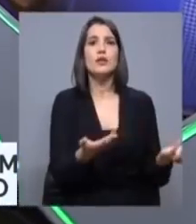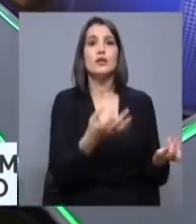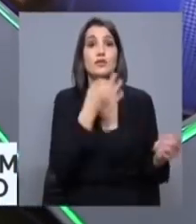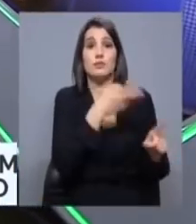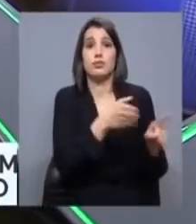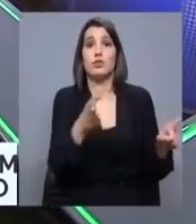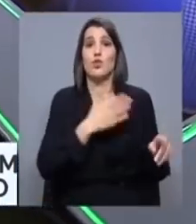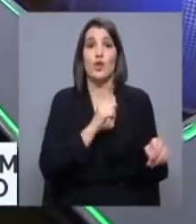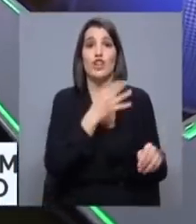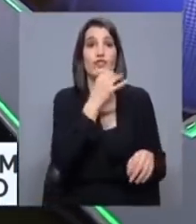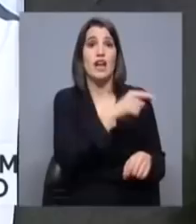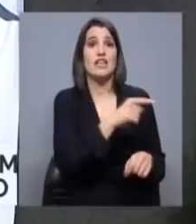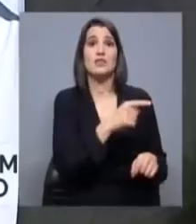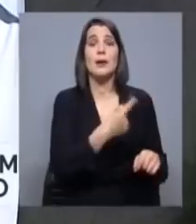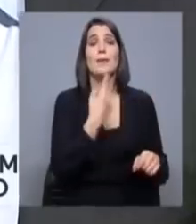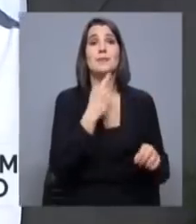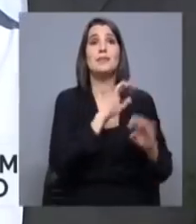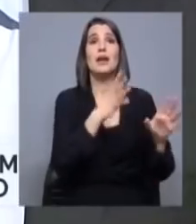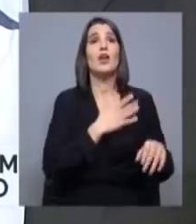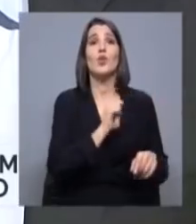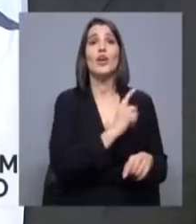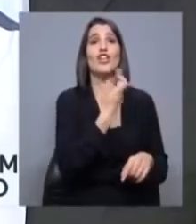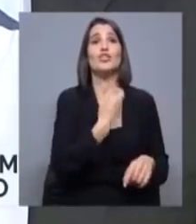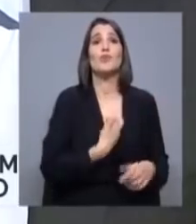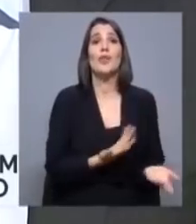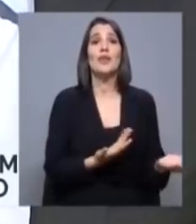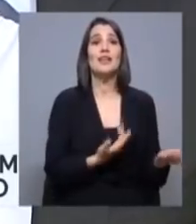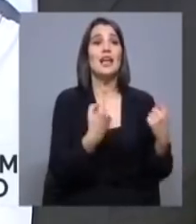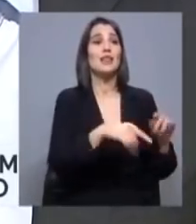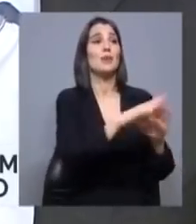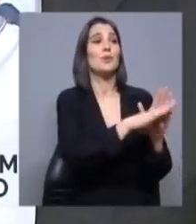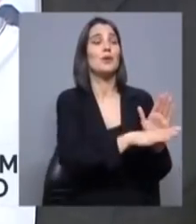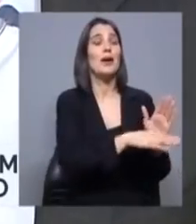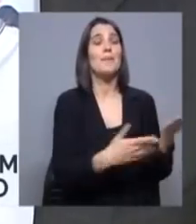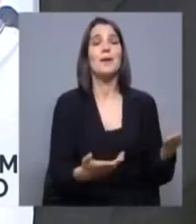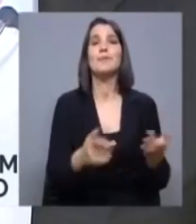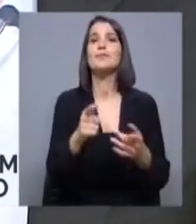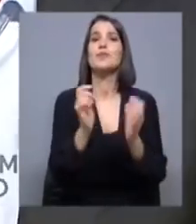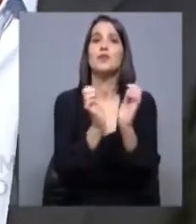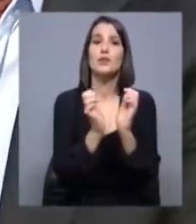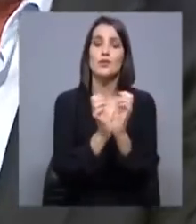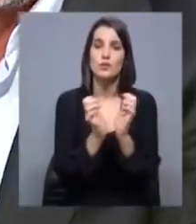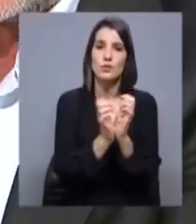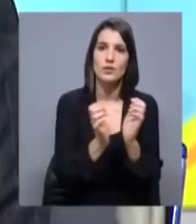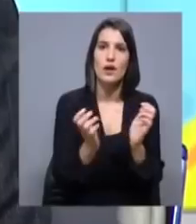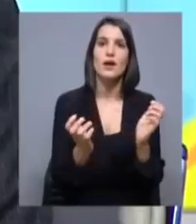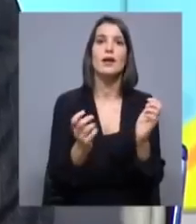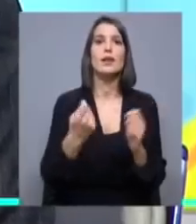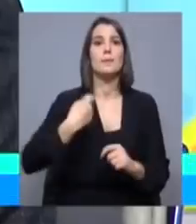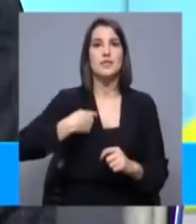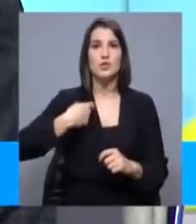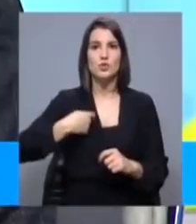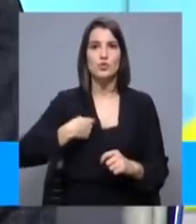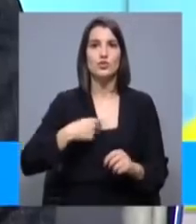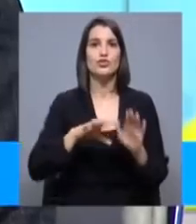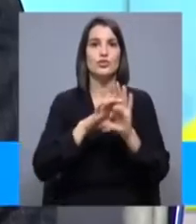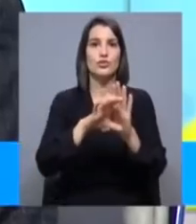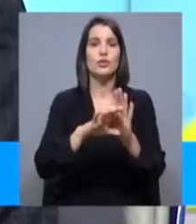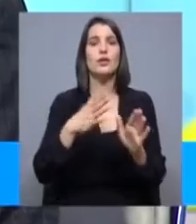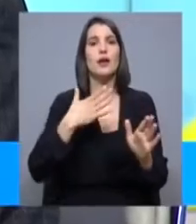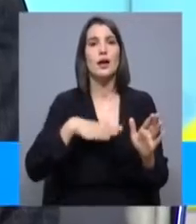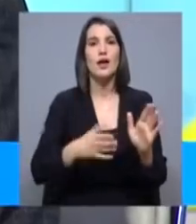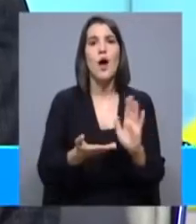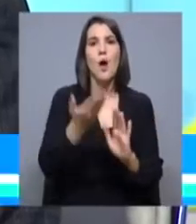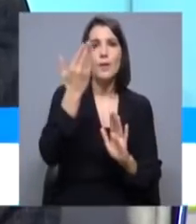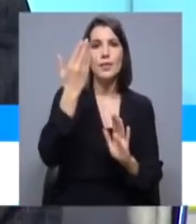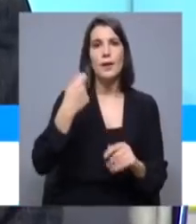quer falar e vamos arrasar Olha aí vamos lá não quer responder as coisas vamos avançar você tem um programa social e pensões que também entra essa as pessoas o Chega fala é aumentar a